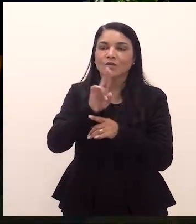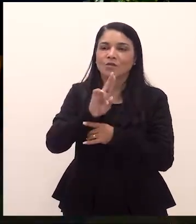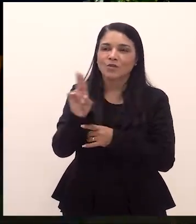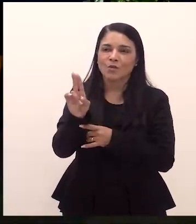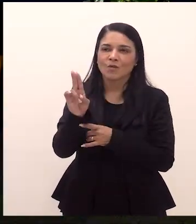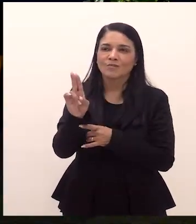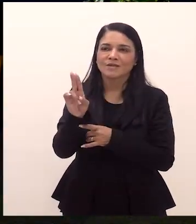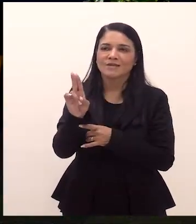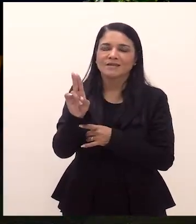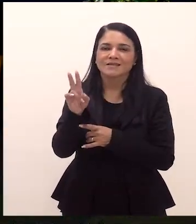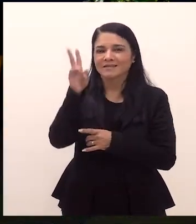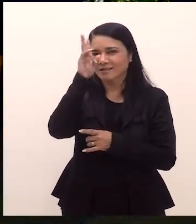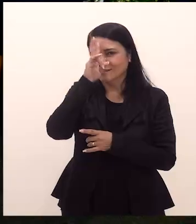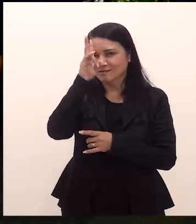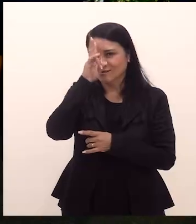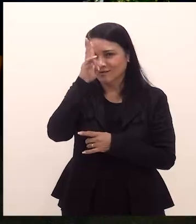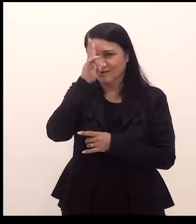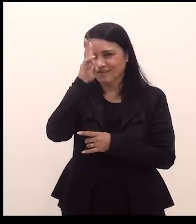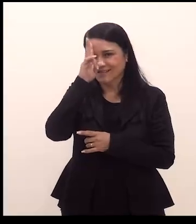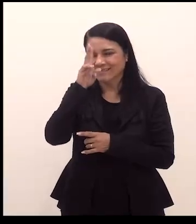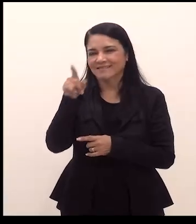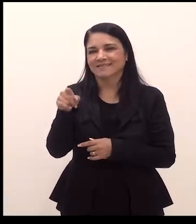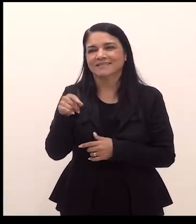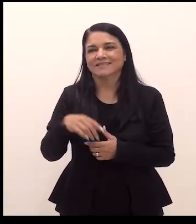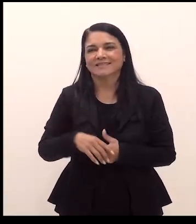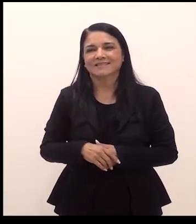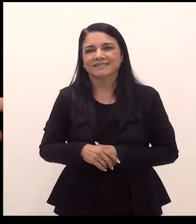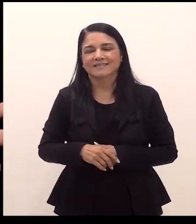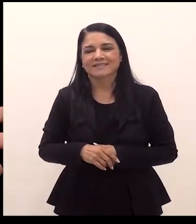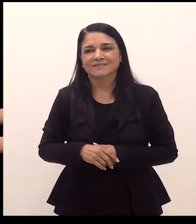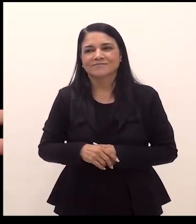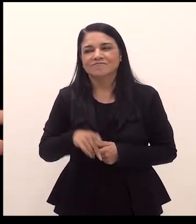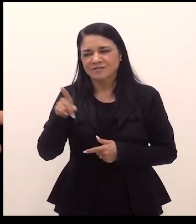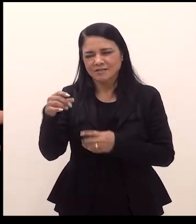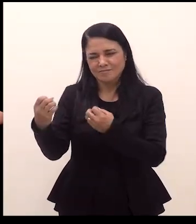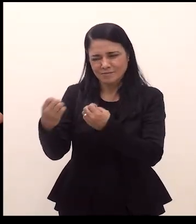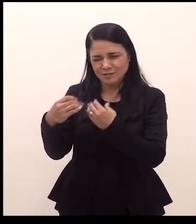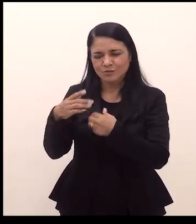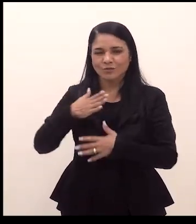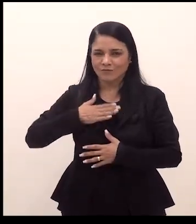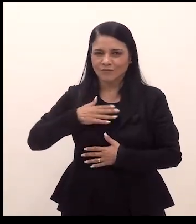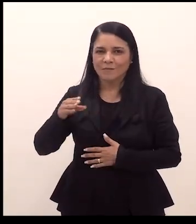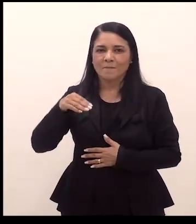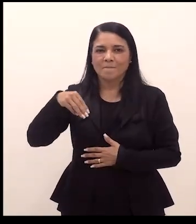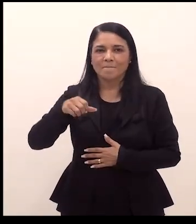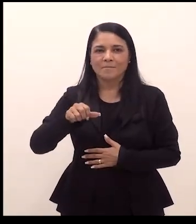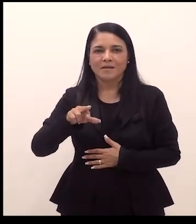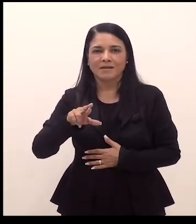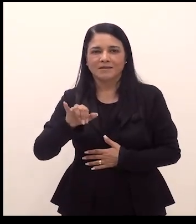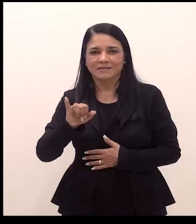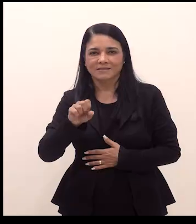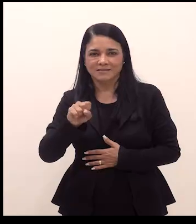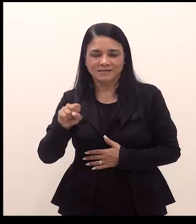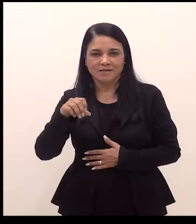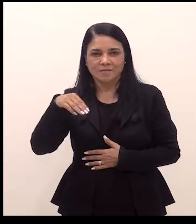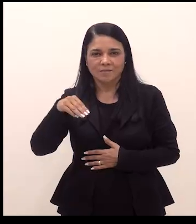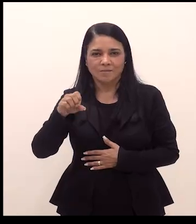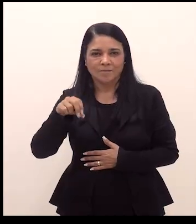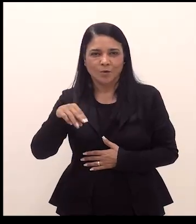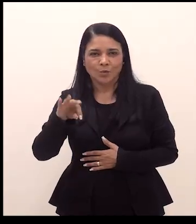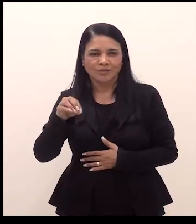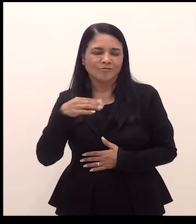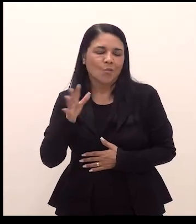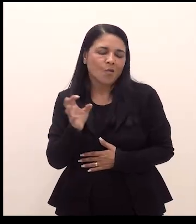lá? Vou ter que falar de um nome que faz parte da nossa história, que você me ensinou muito a gostar, que é